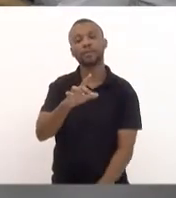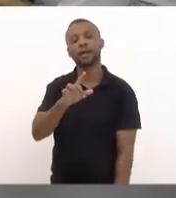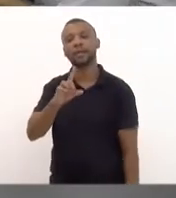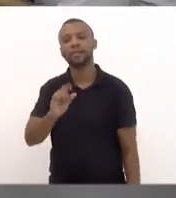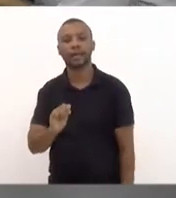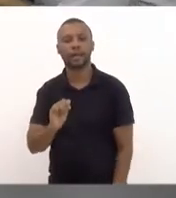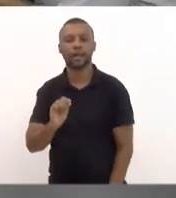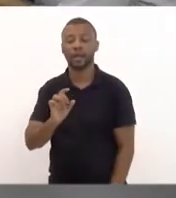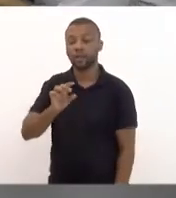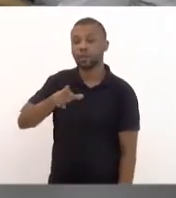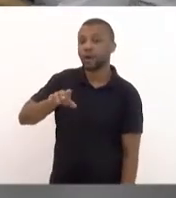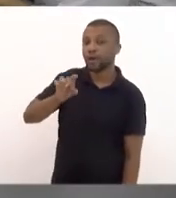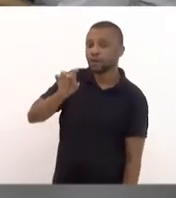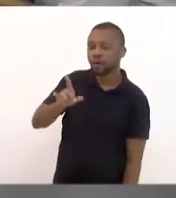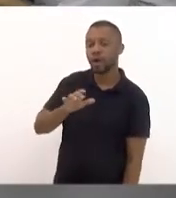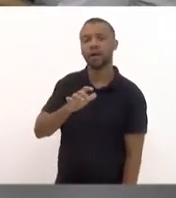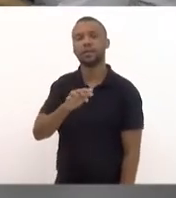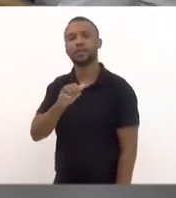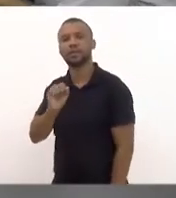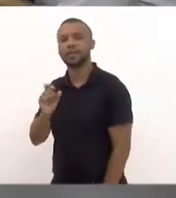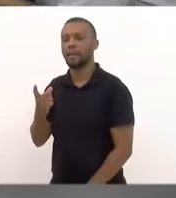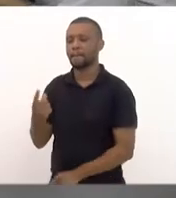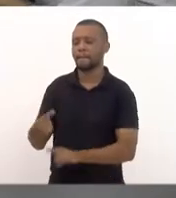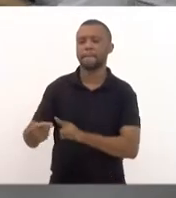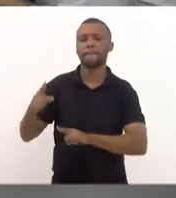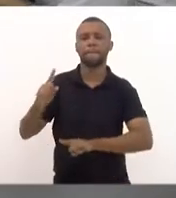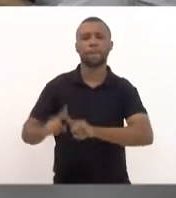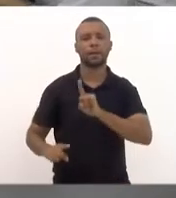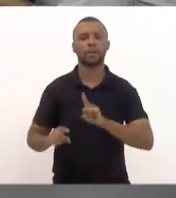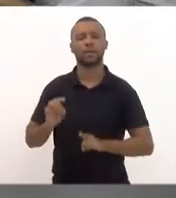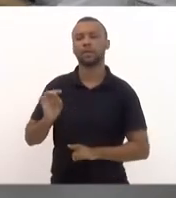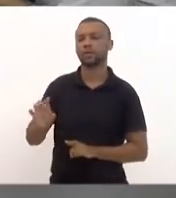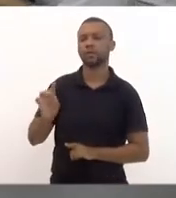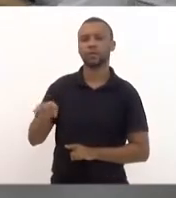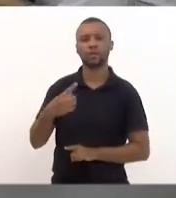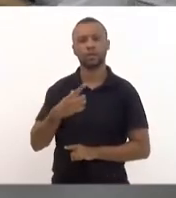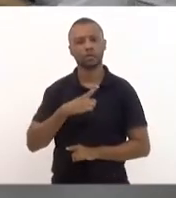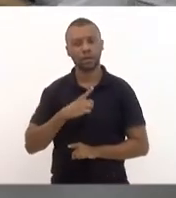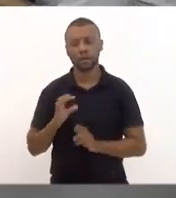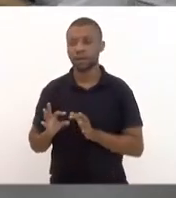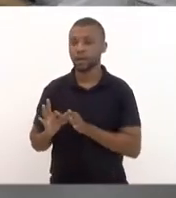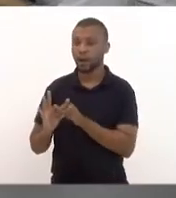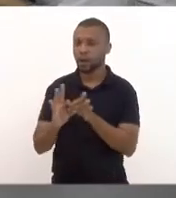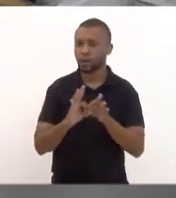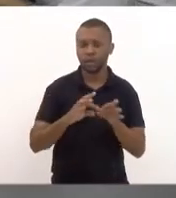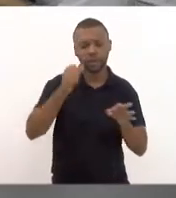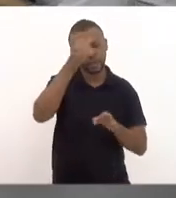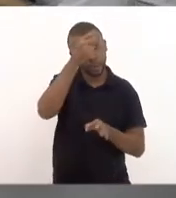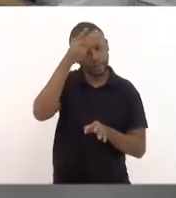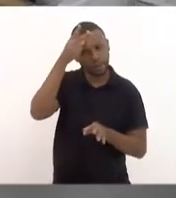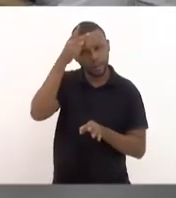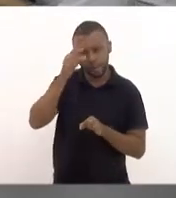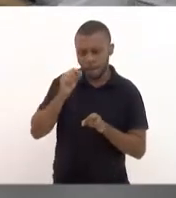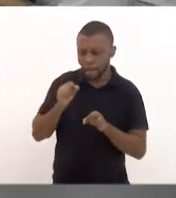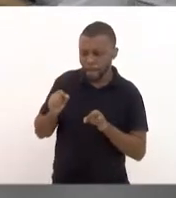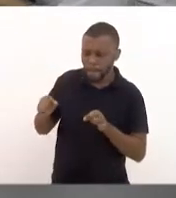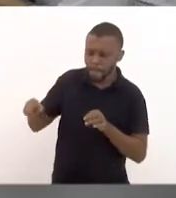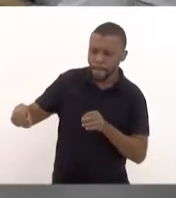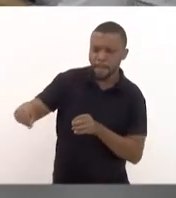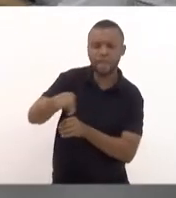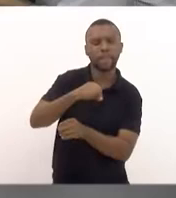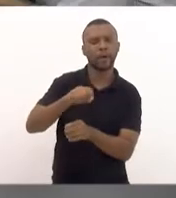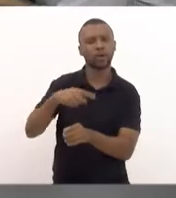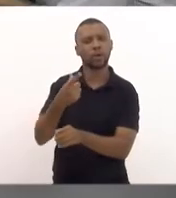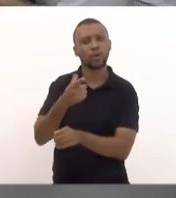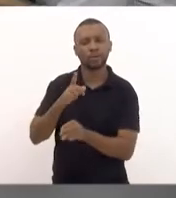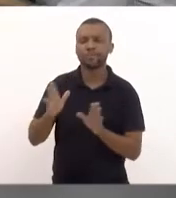Duque de Caxias cresça sozinho. A gente precisa cada vez mais ter a união desses municípios no entorno para que a gente consiga desenvolver a região.